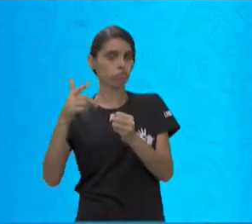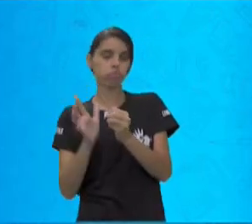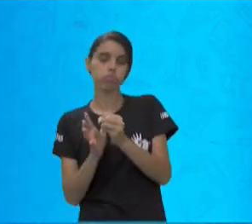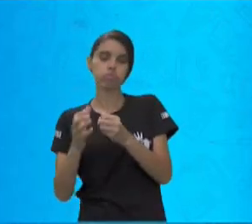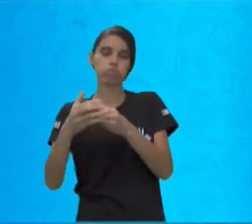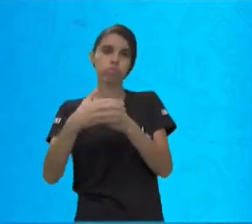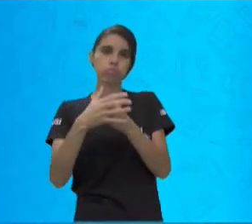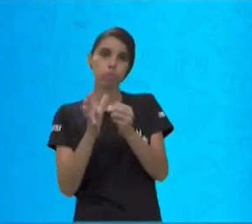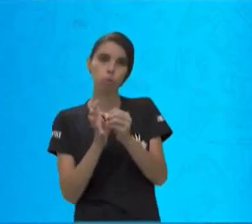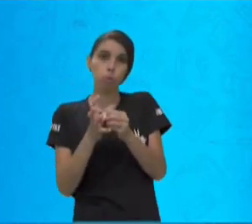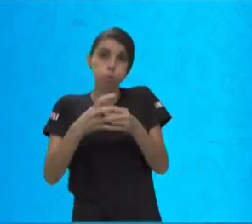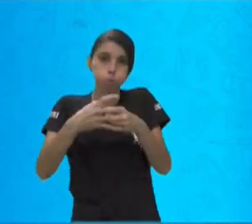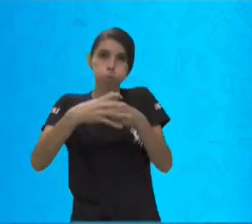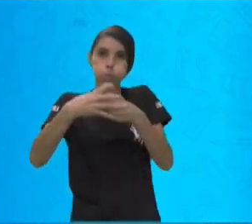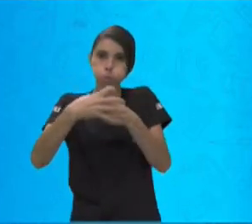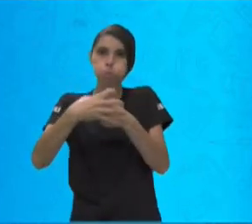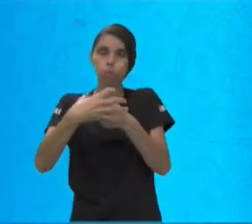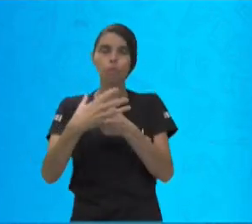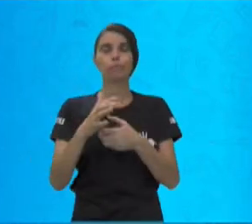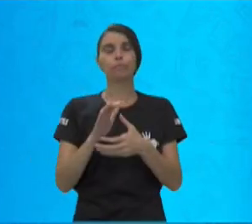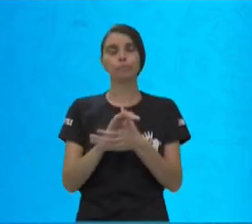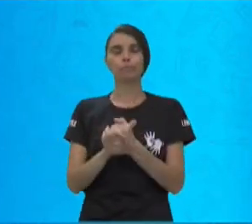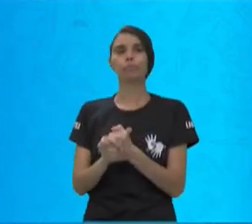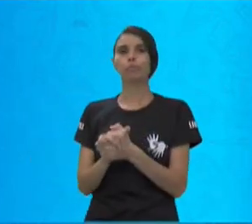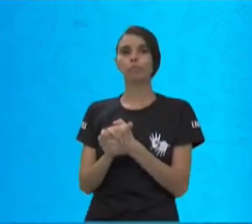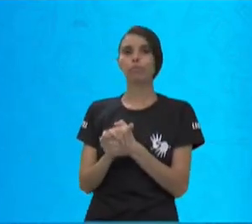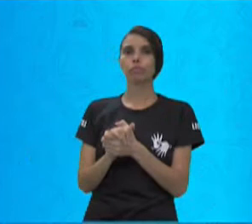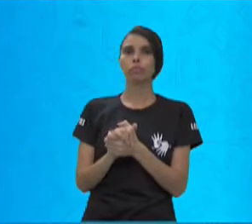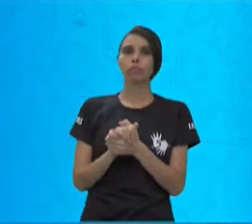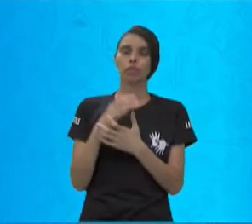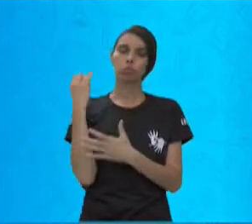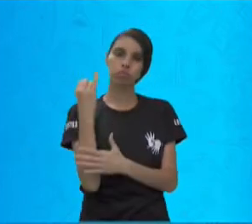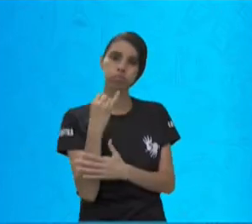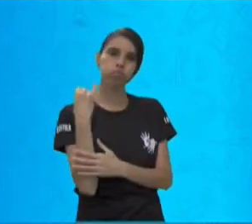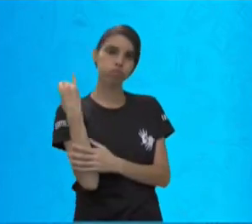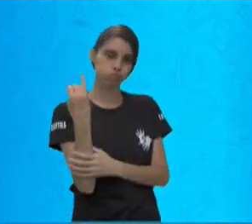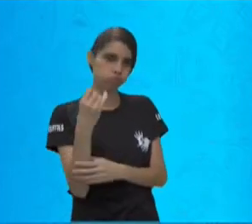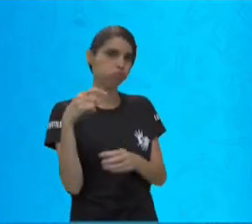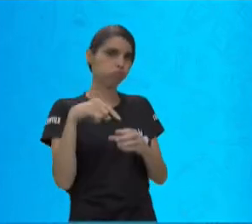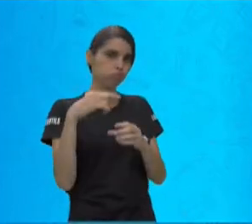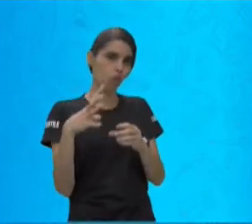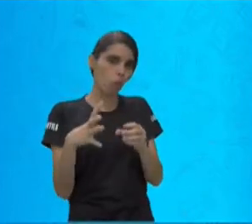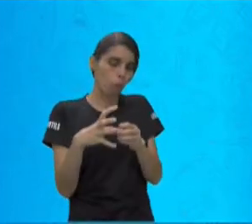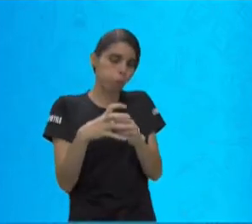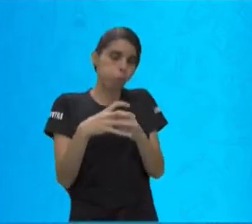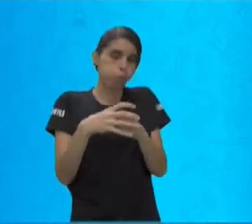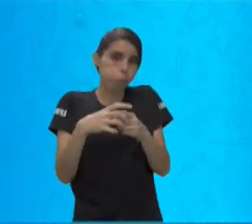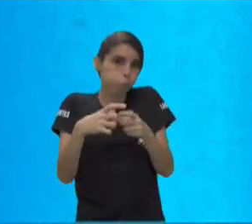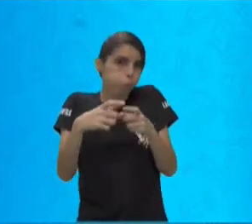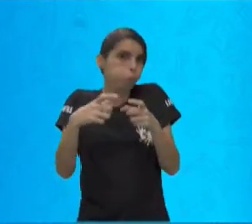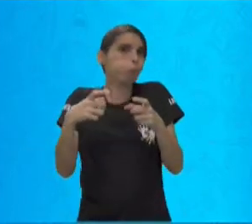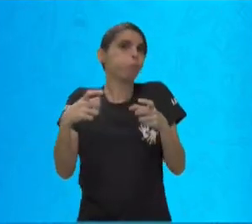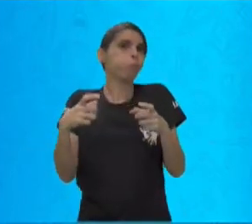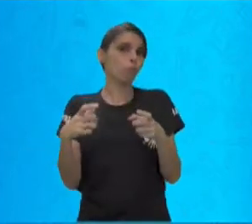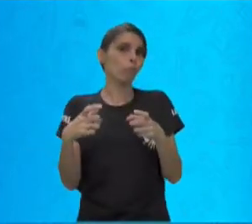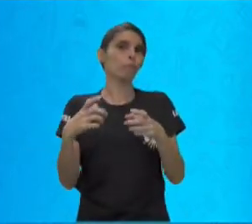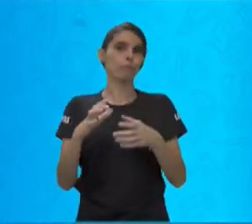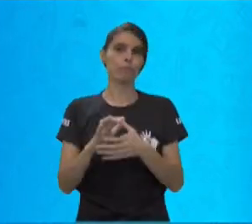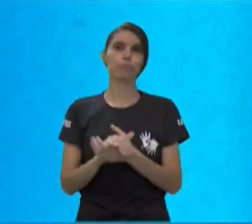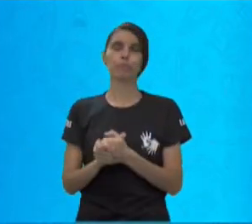essa bola ficar maior ainda vamos lá ó